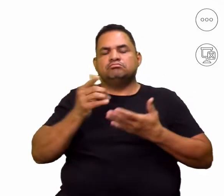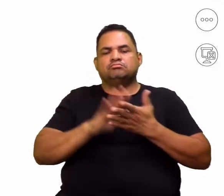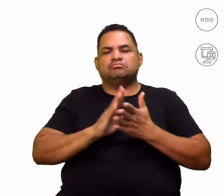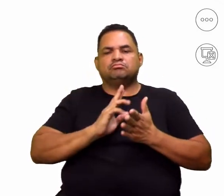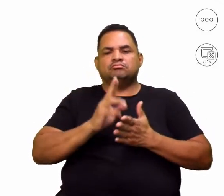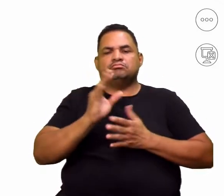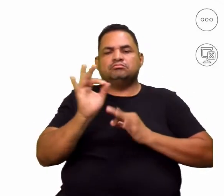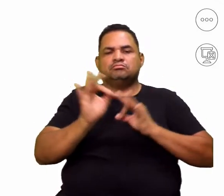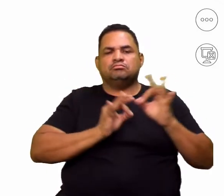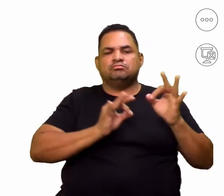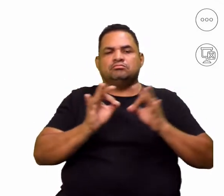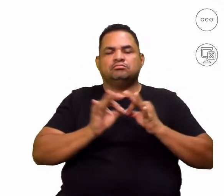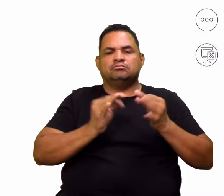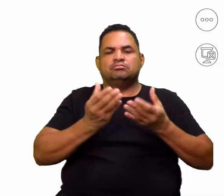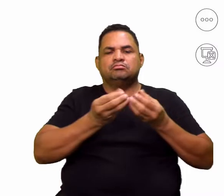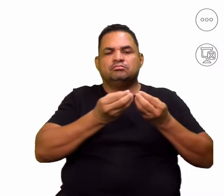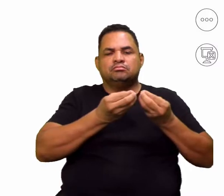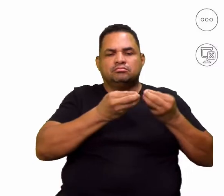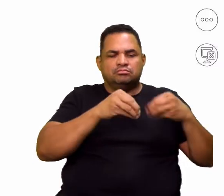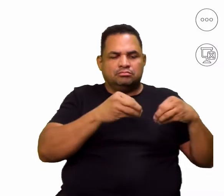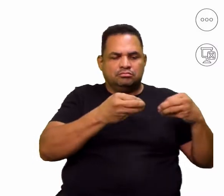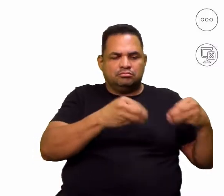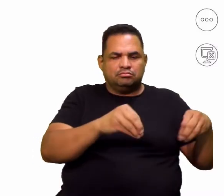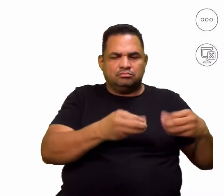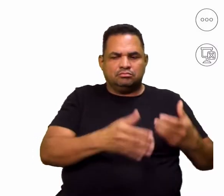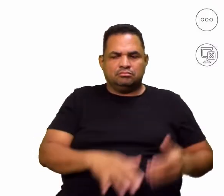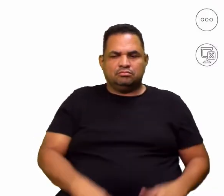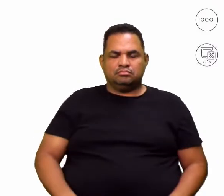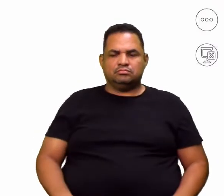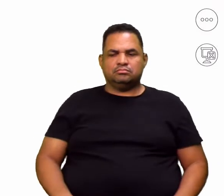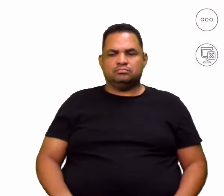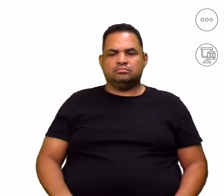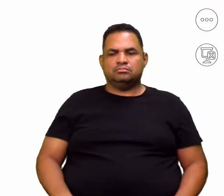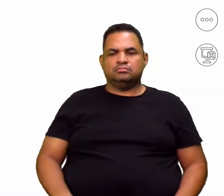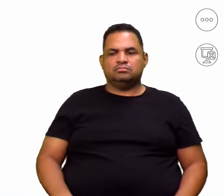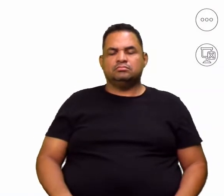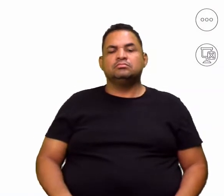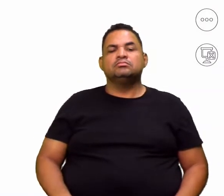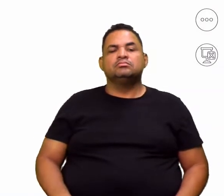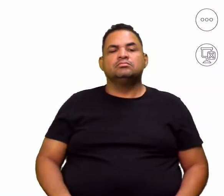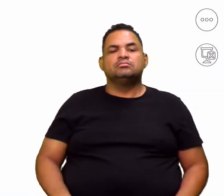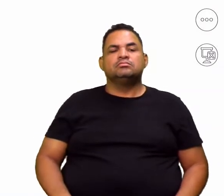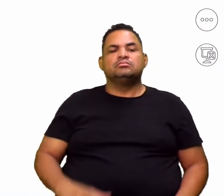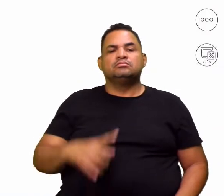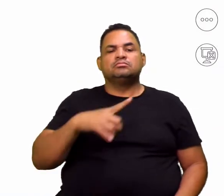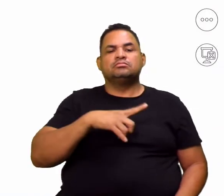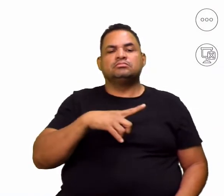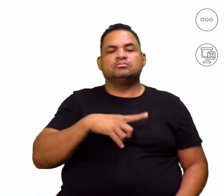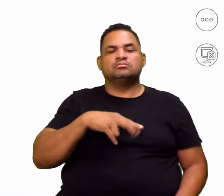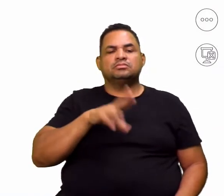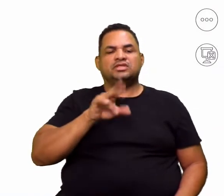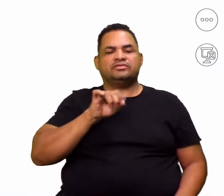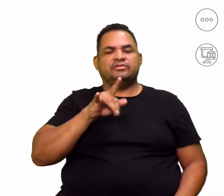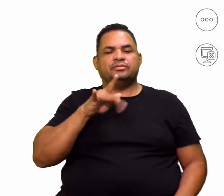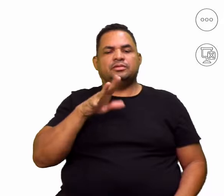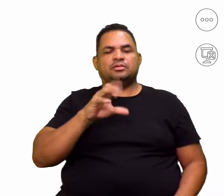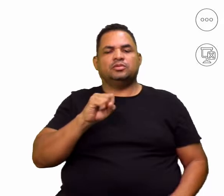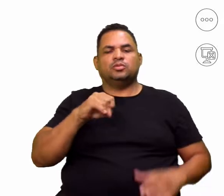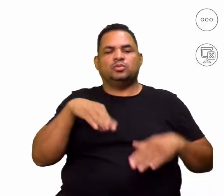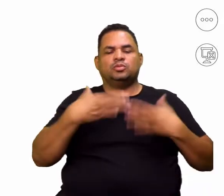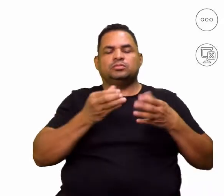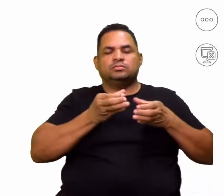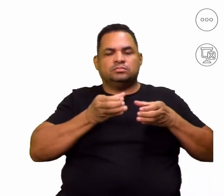formação e deposição de ovos, tá? Aí nós temos os vivíparos. Quando os